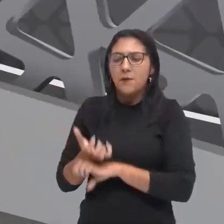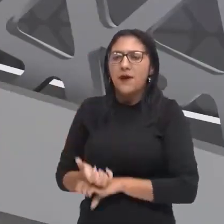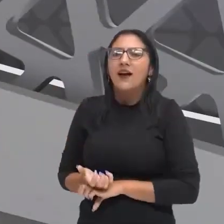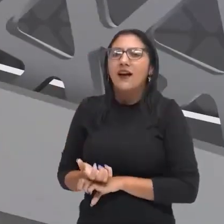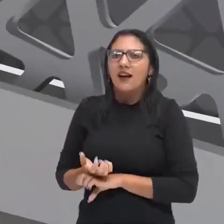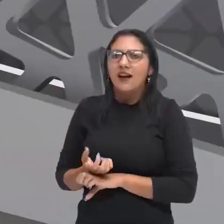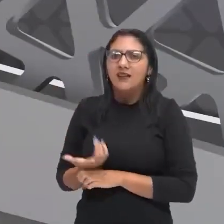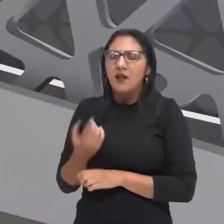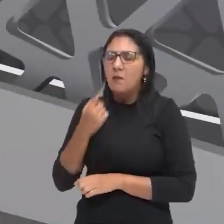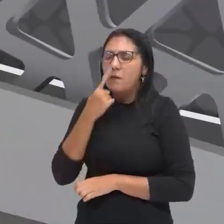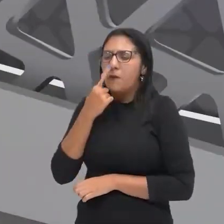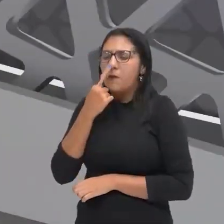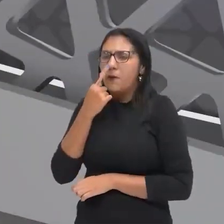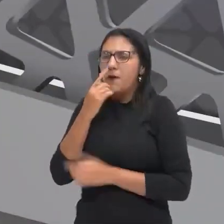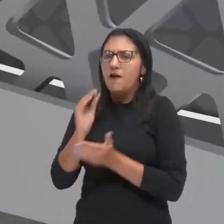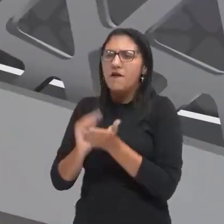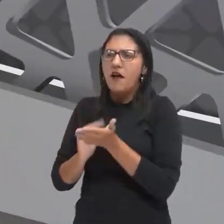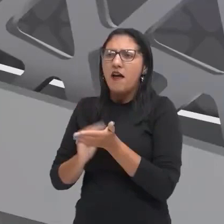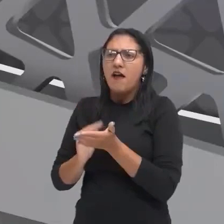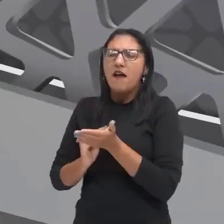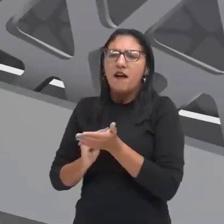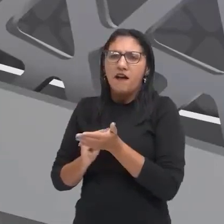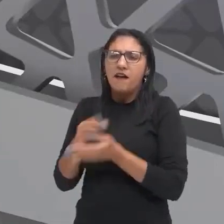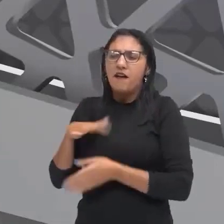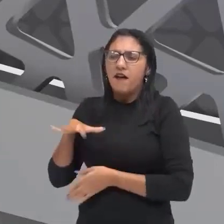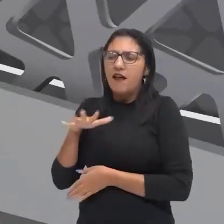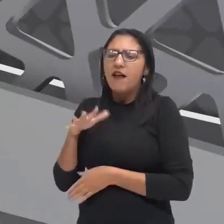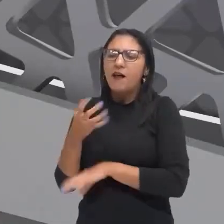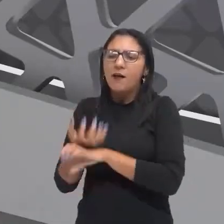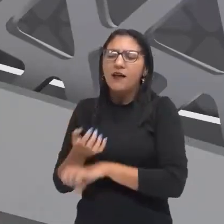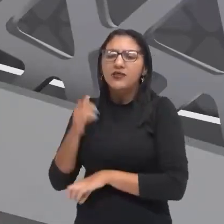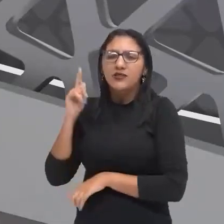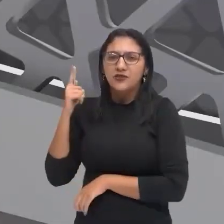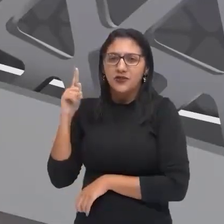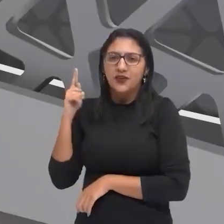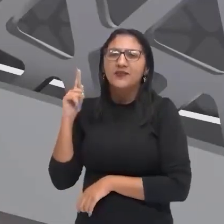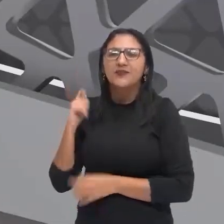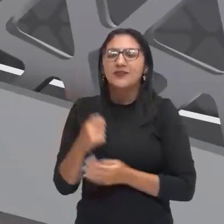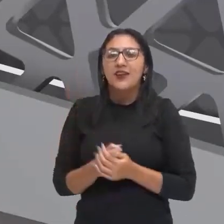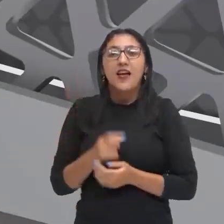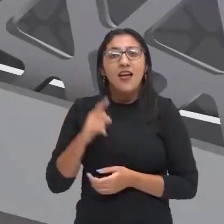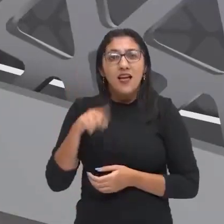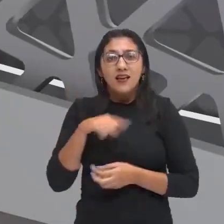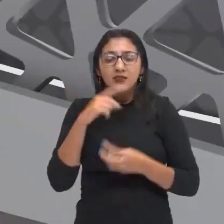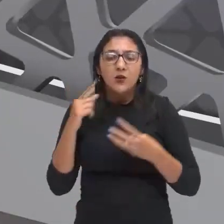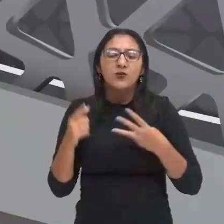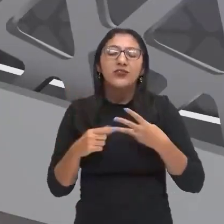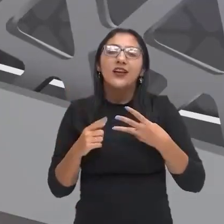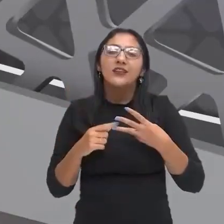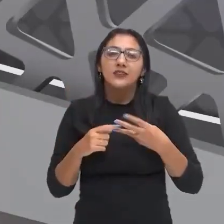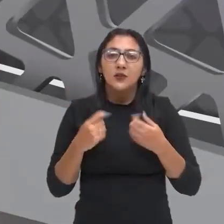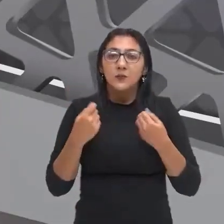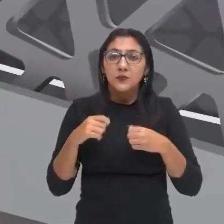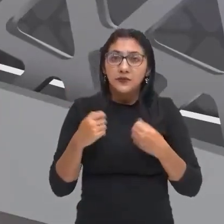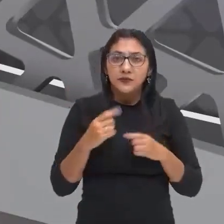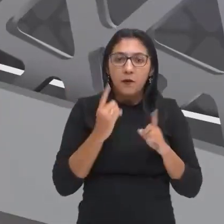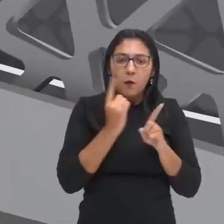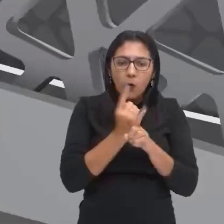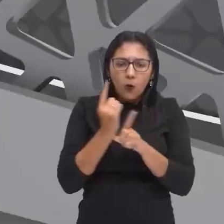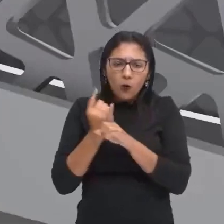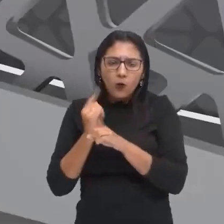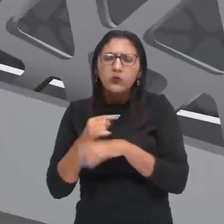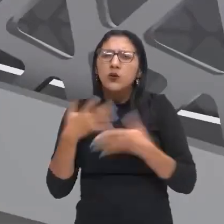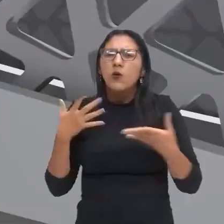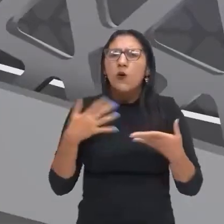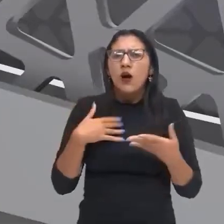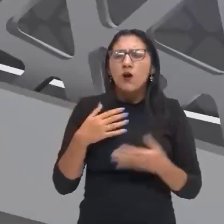pouca simpatia que eu nutria pela geografia. E é esse o nosso terceiro conselho, você tem que reconhecer os seus pontos fortes e os